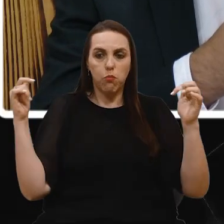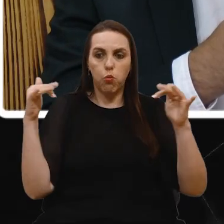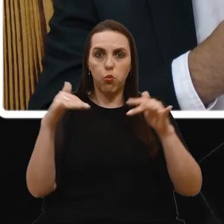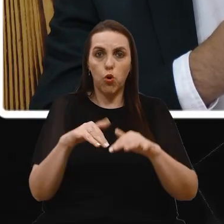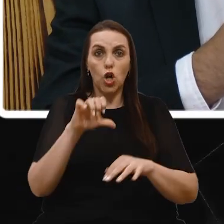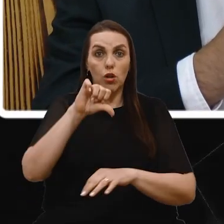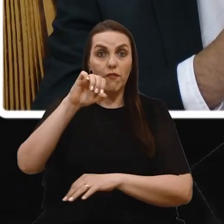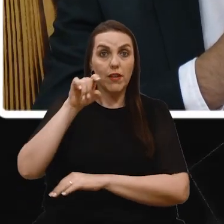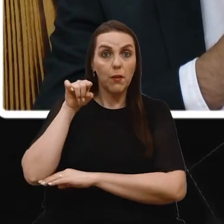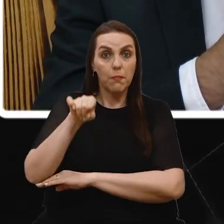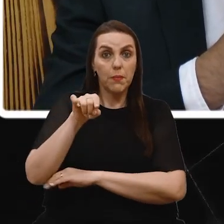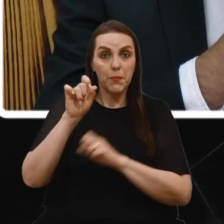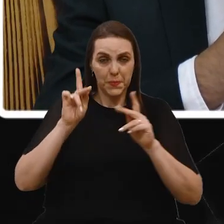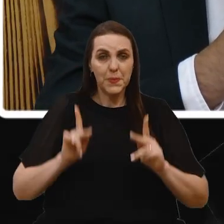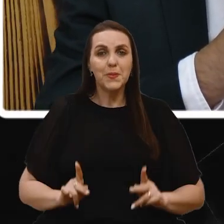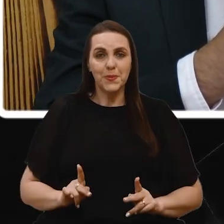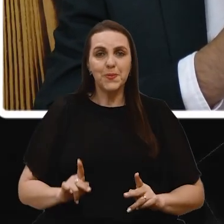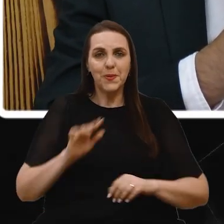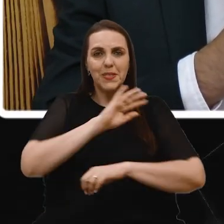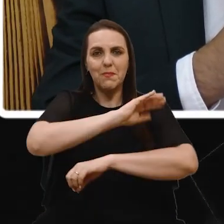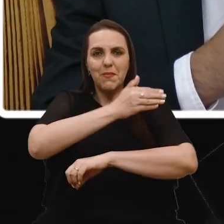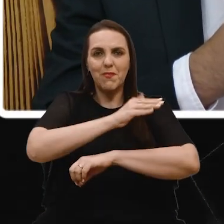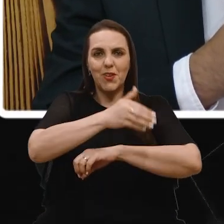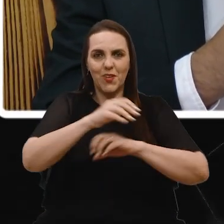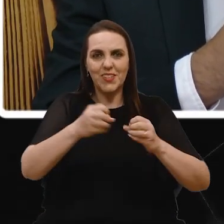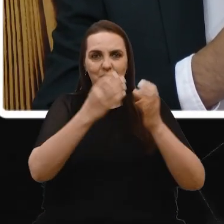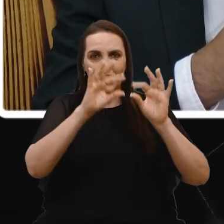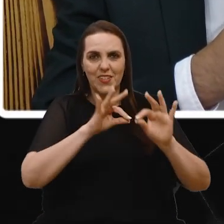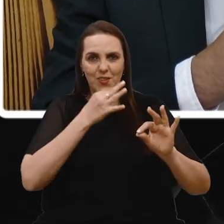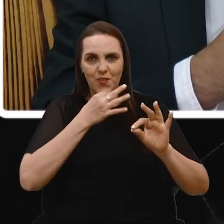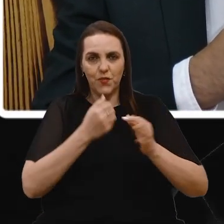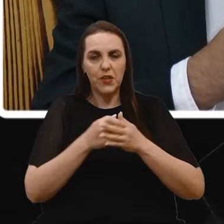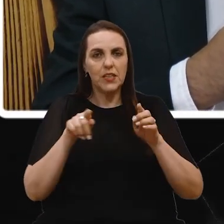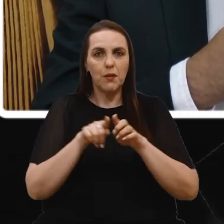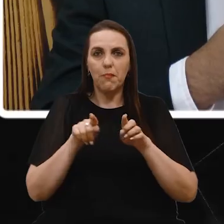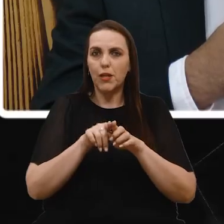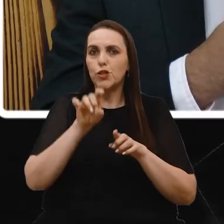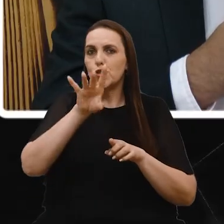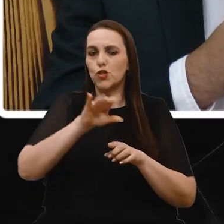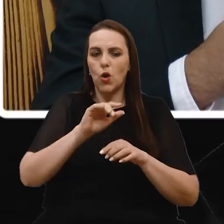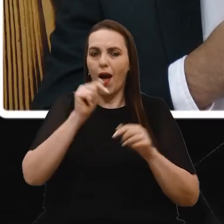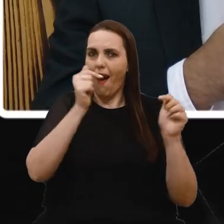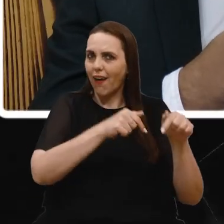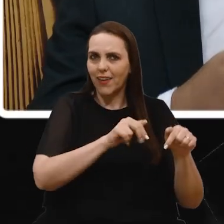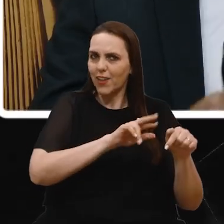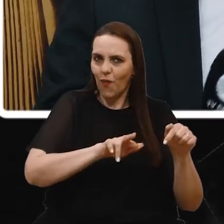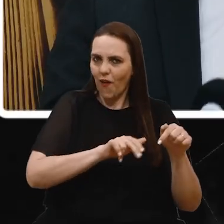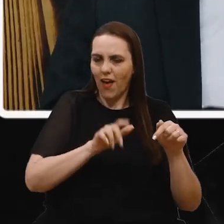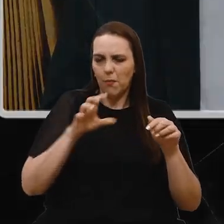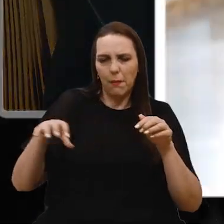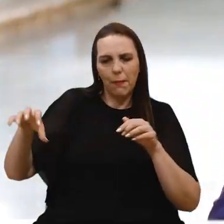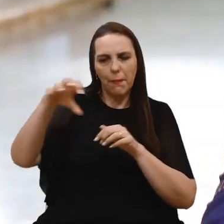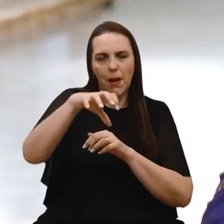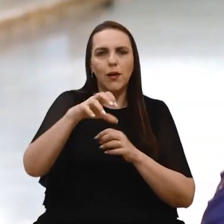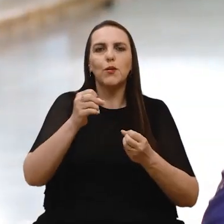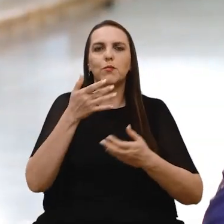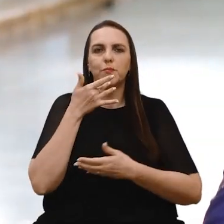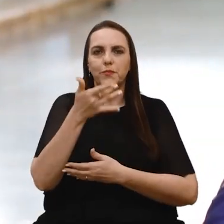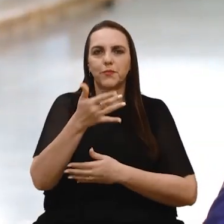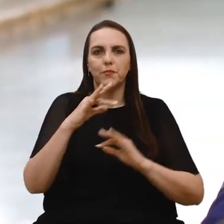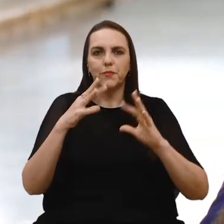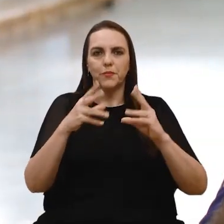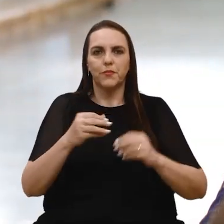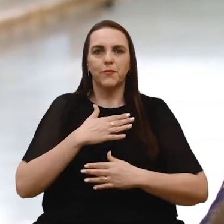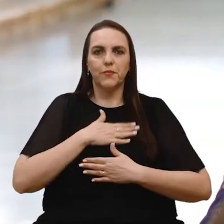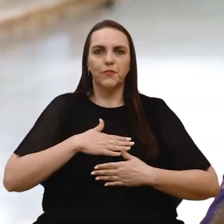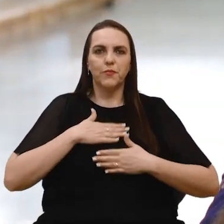quase 90 mil pessoas aqui aos pavilhões e a todo o contexto da festa, que não se reduz só aos pavilhões. Sem dúvida, uma boa tarde a todos, é